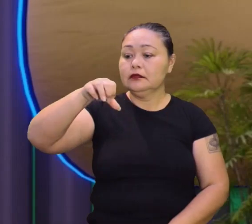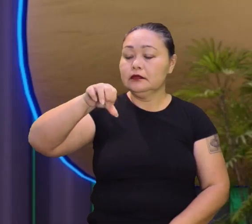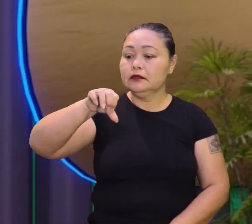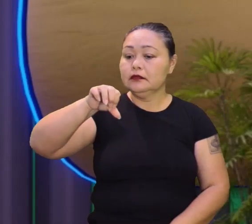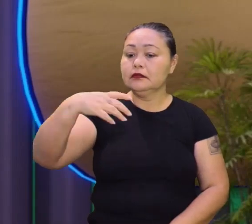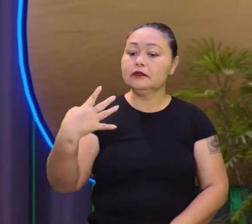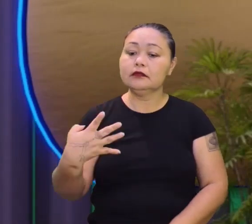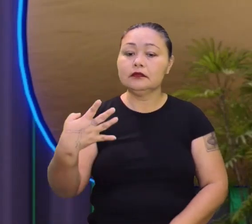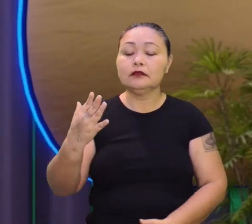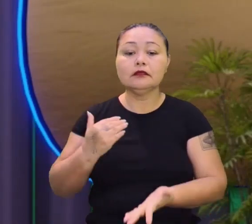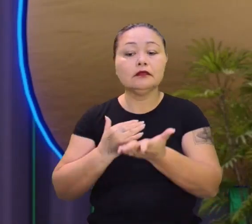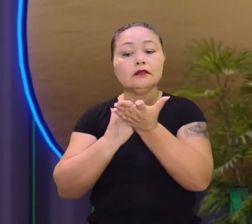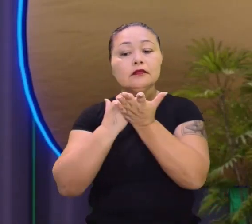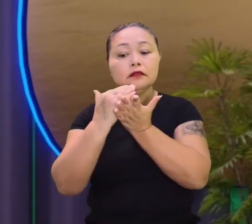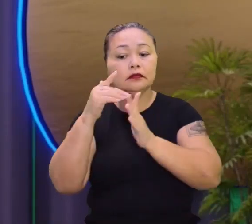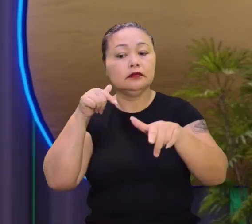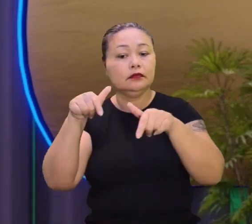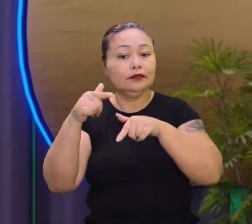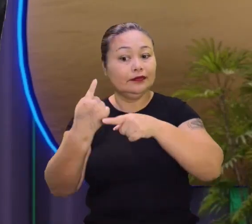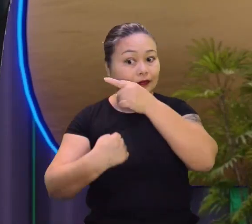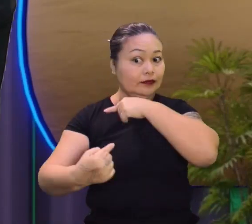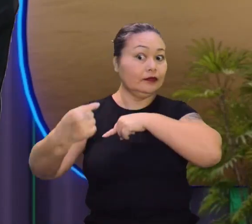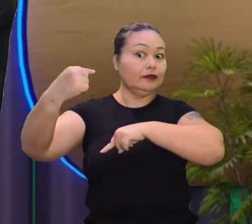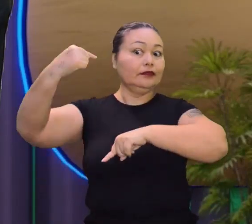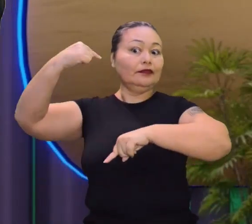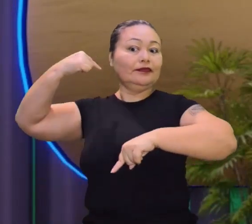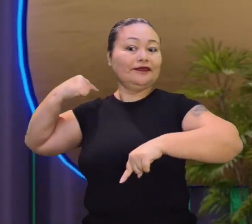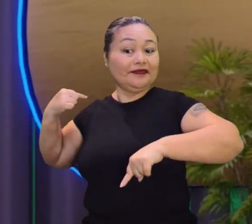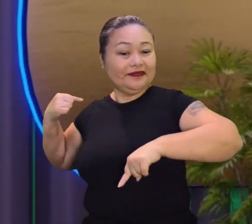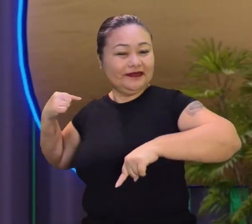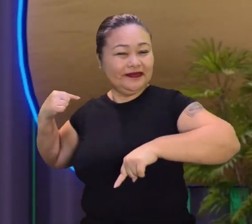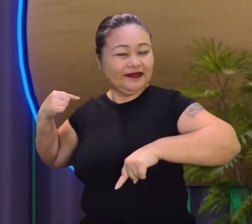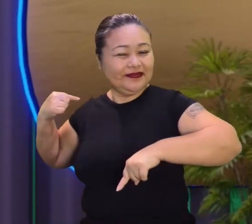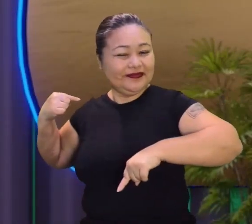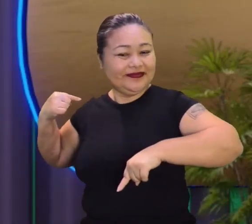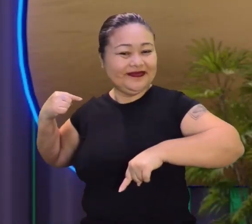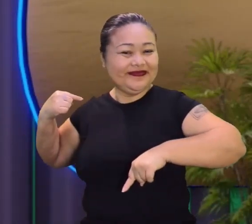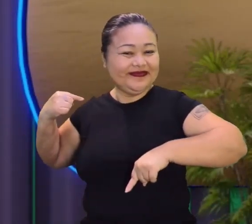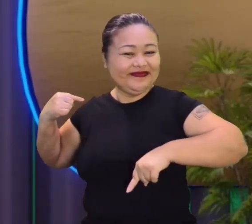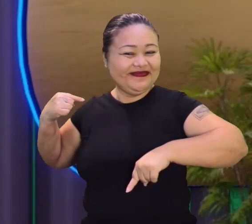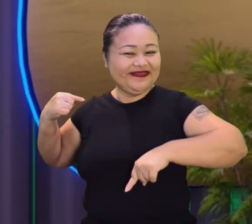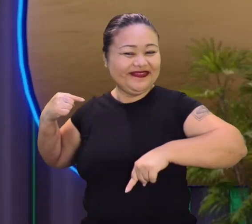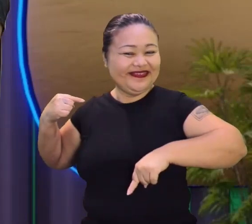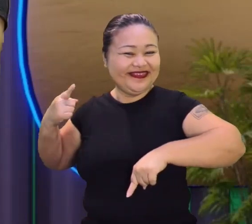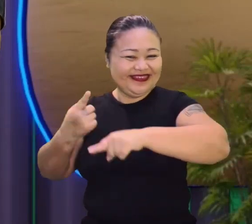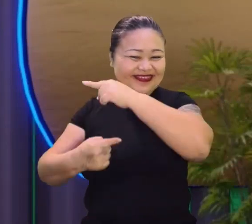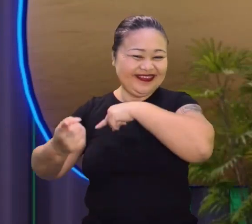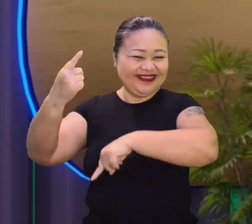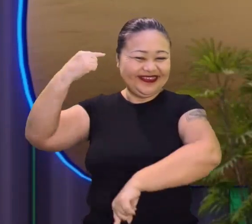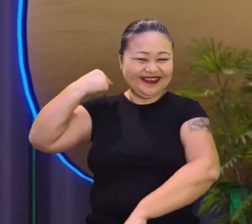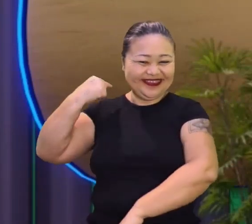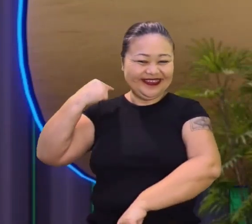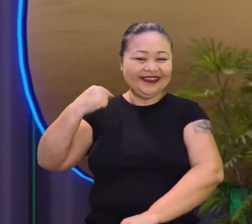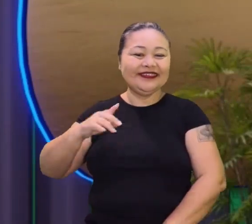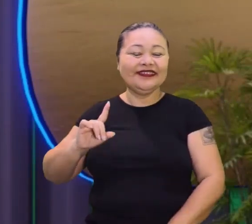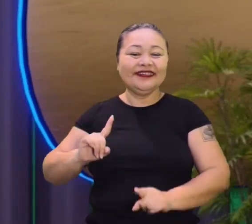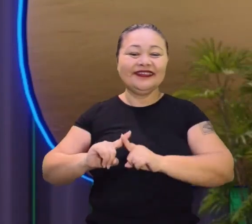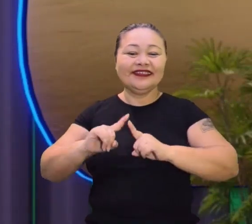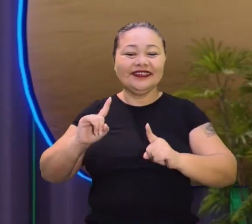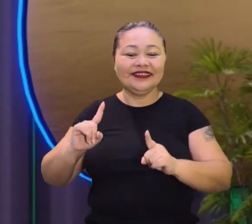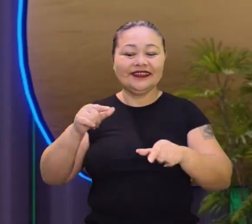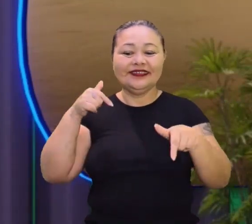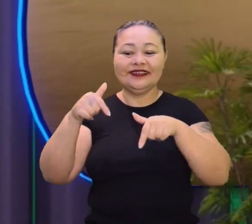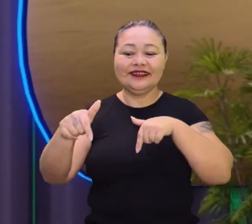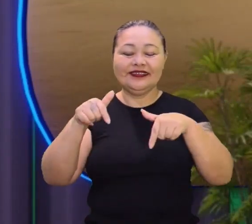1994. Quando eu comecei a trabalhar, há muito tempo atrás, né, Rogério? Então não vai querer rir não, nem tu nem a Java. Mas, Rogério,